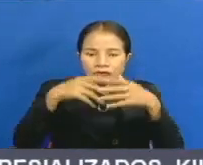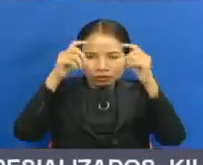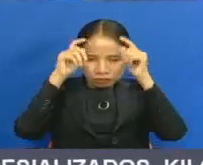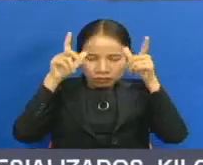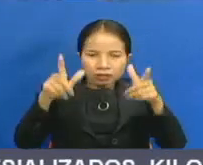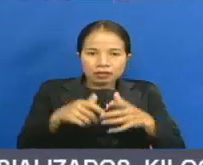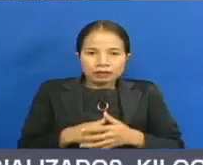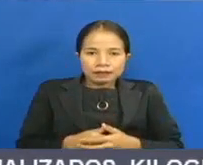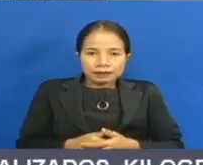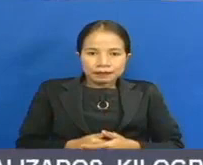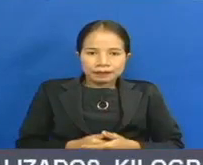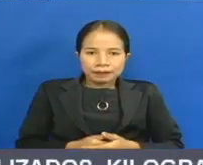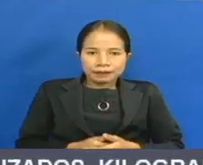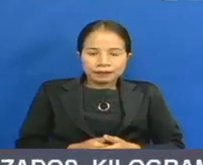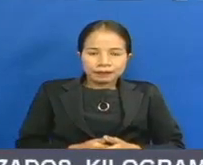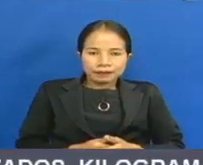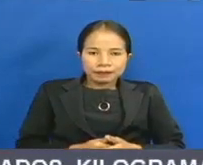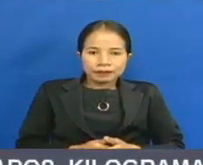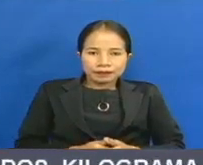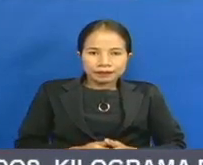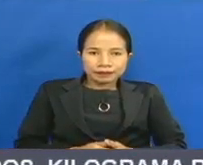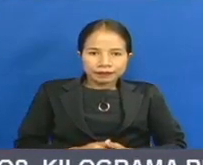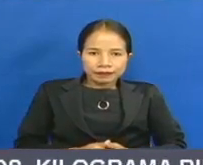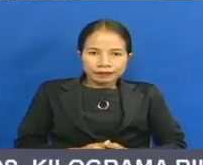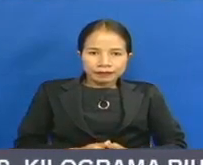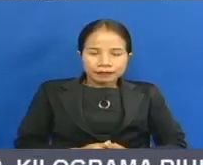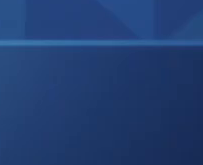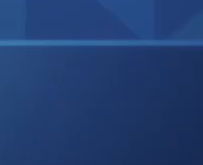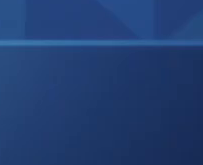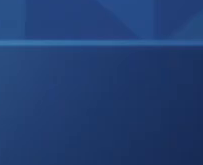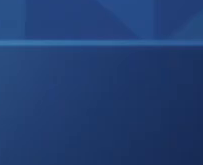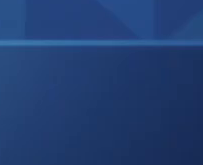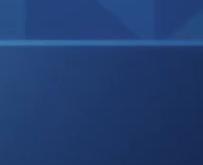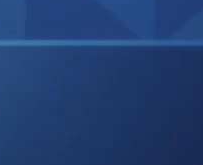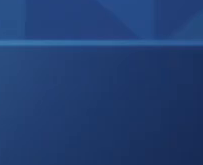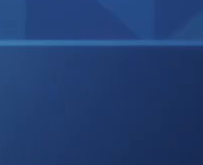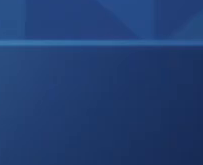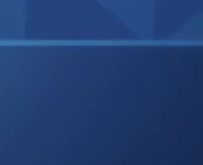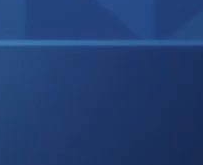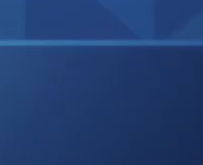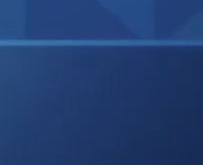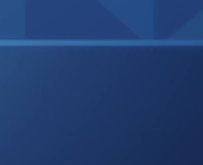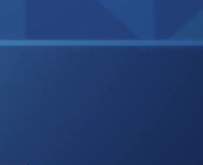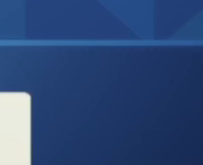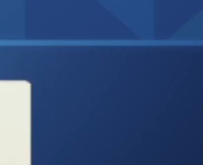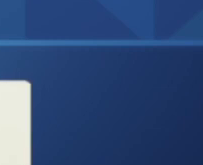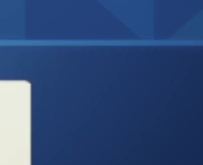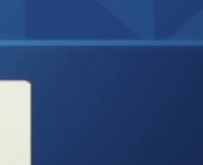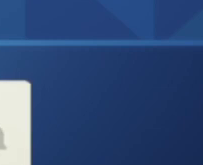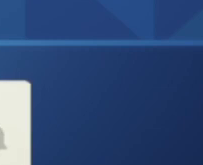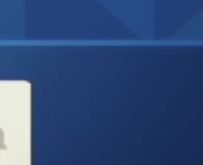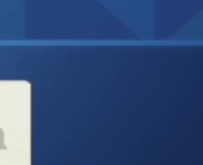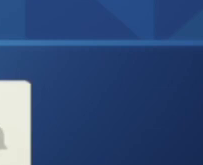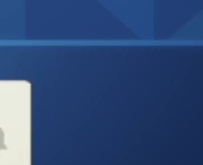nacional. Domingos da Costa, Miguel da Costa, ba RTL. Hi, telespectadores, a tu reta